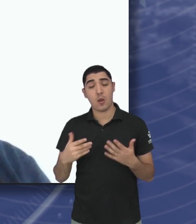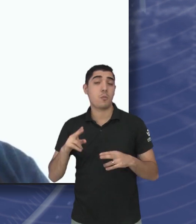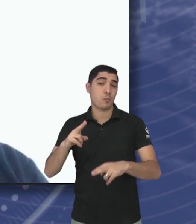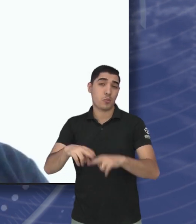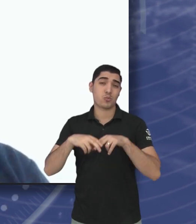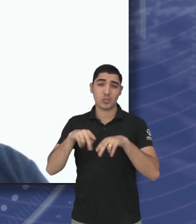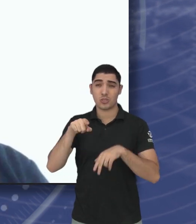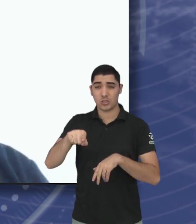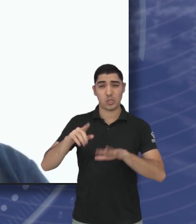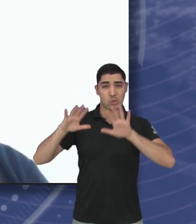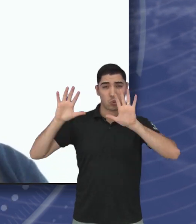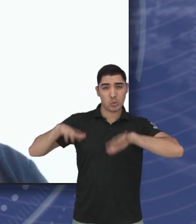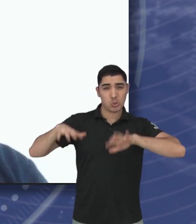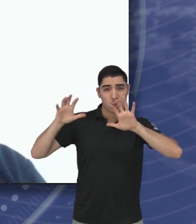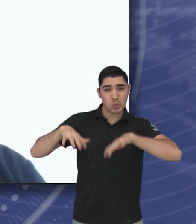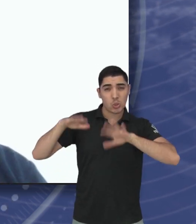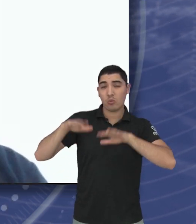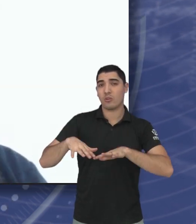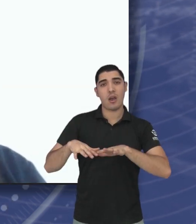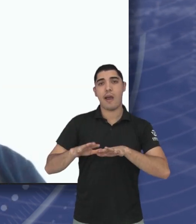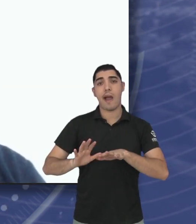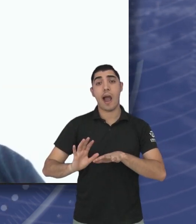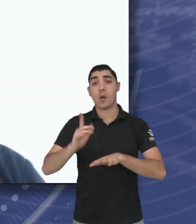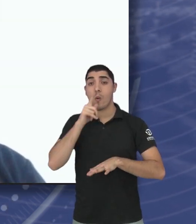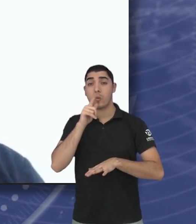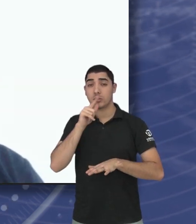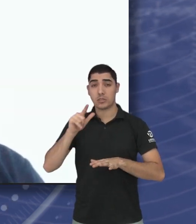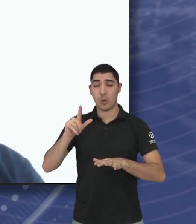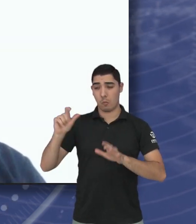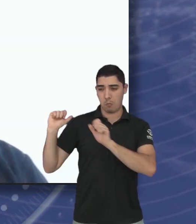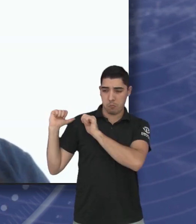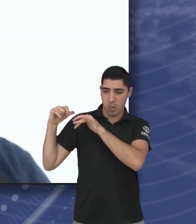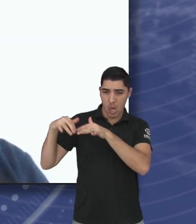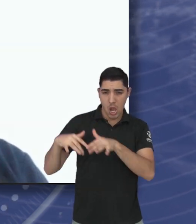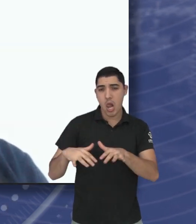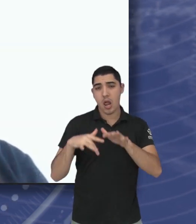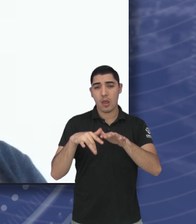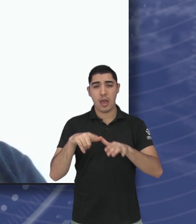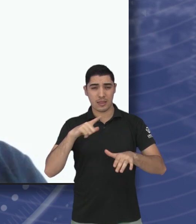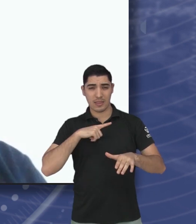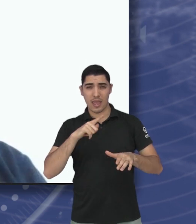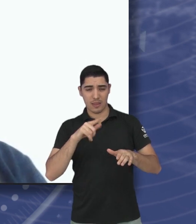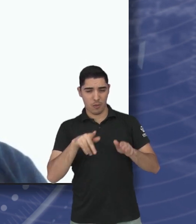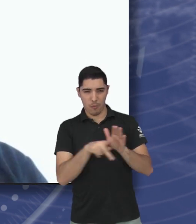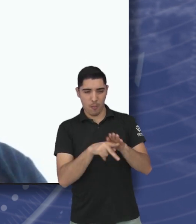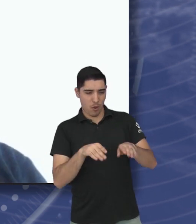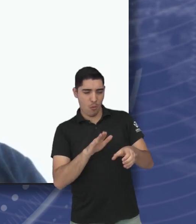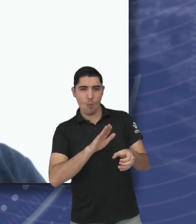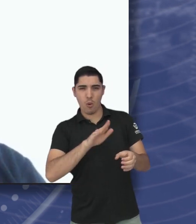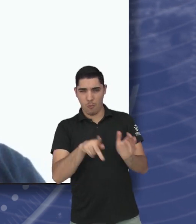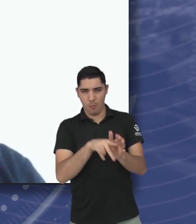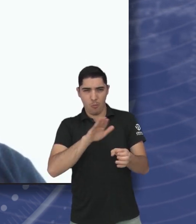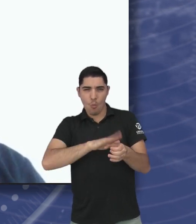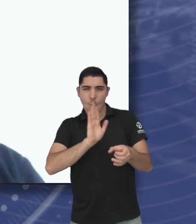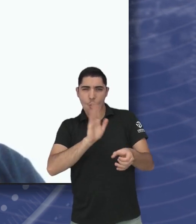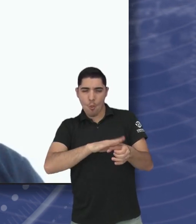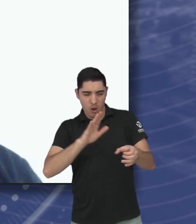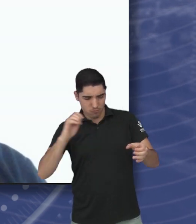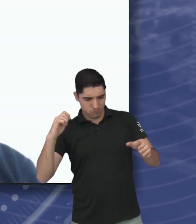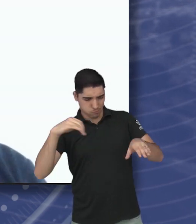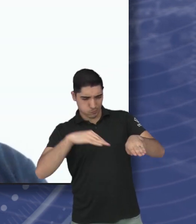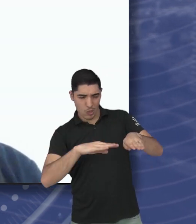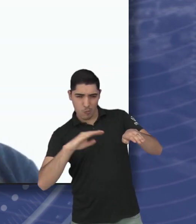Por conta da chuva, não tinha para onde a água ir, estavam entupidos os bueiros e por conta